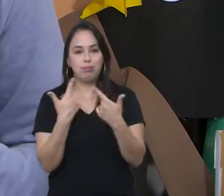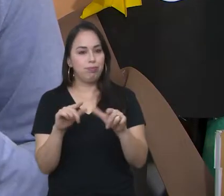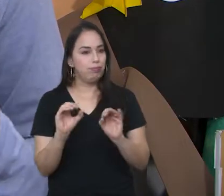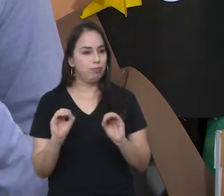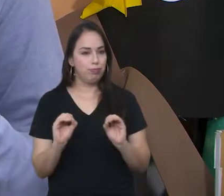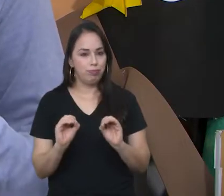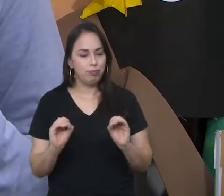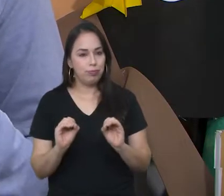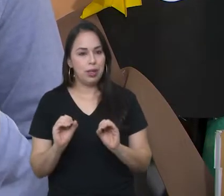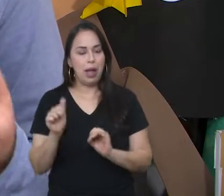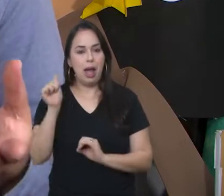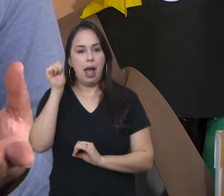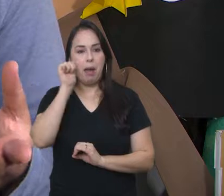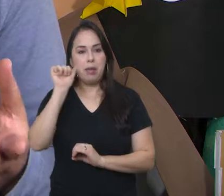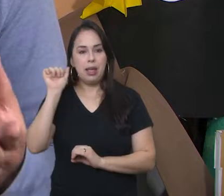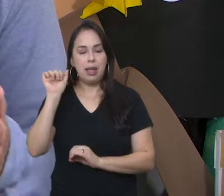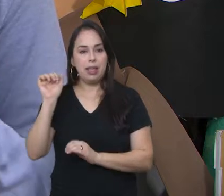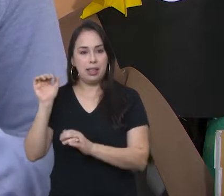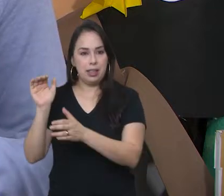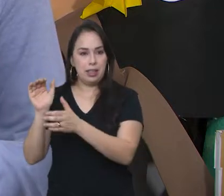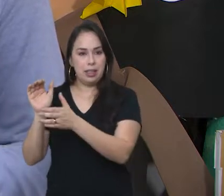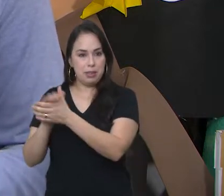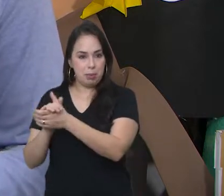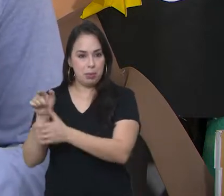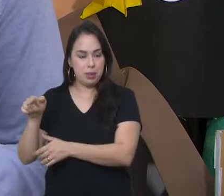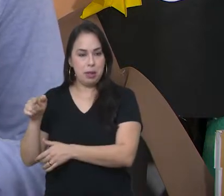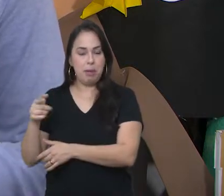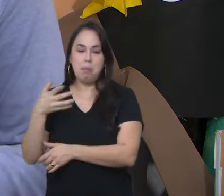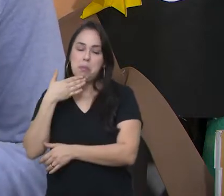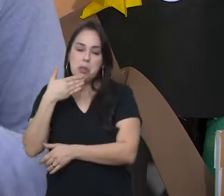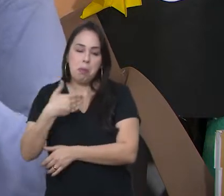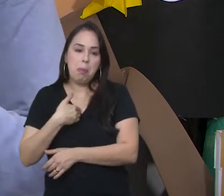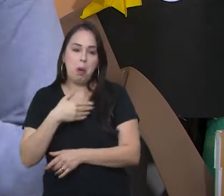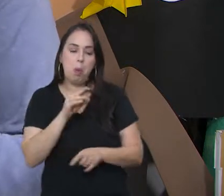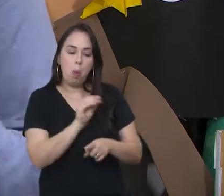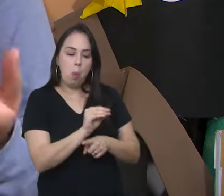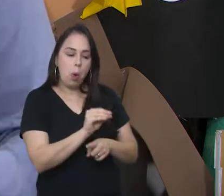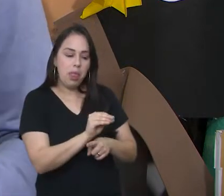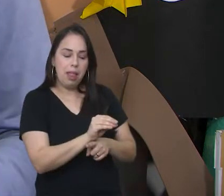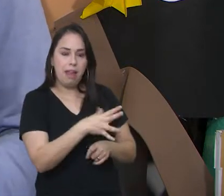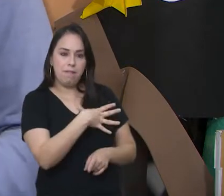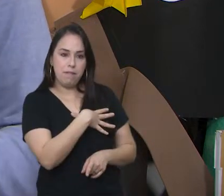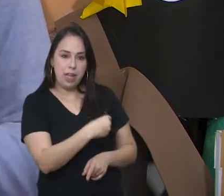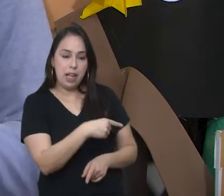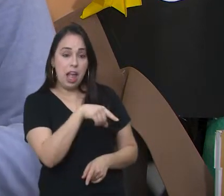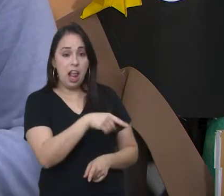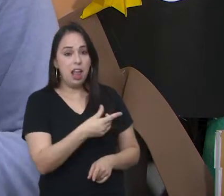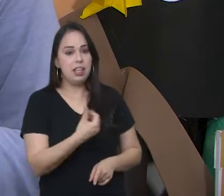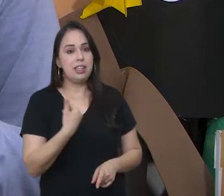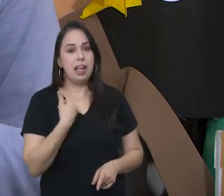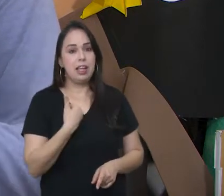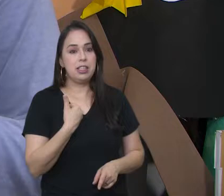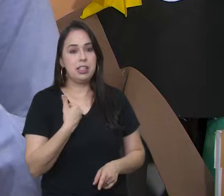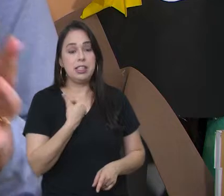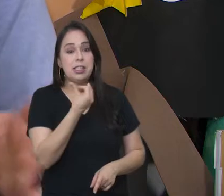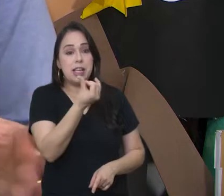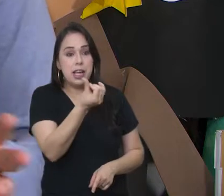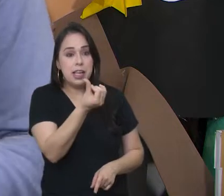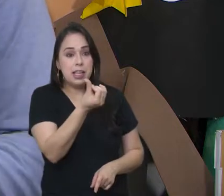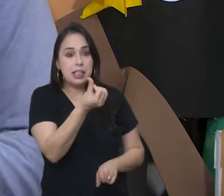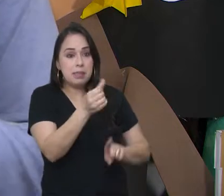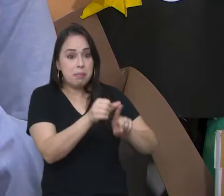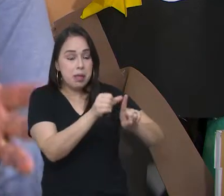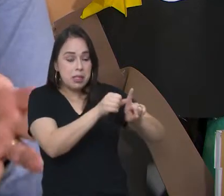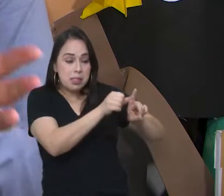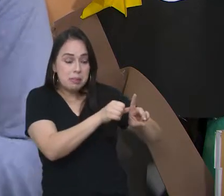aí a minha esposa achou melhor assim, fica com ela por enquanto, eu tinha acabado de nascer, estava com 6 meses. fico com ela pra gente tentar